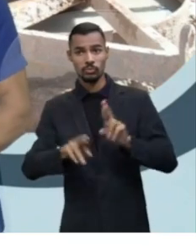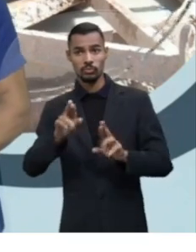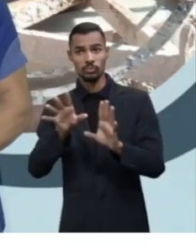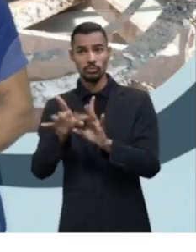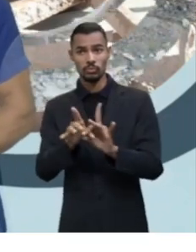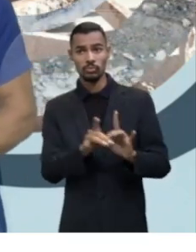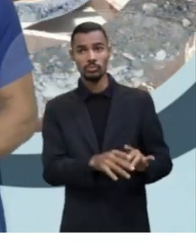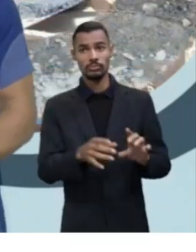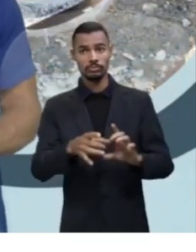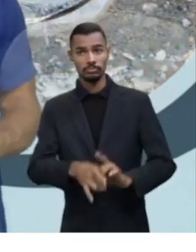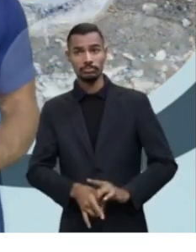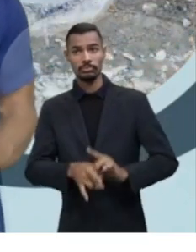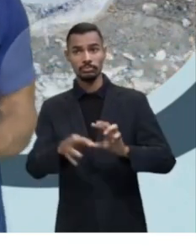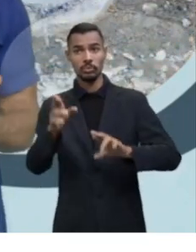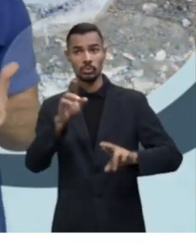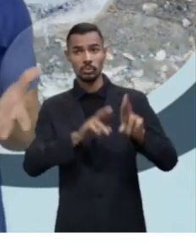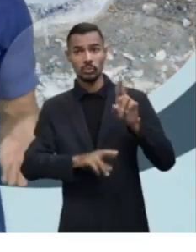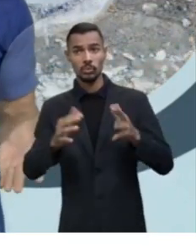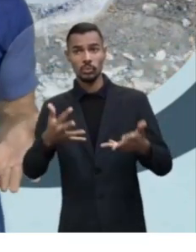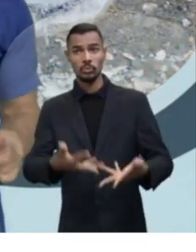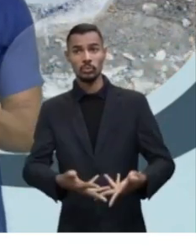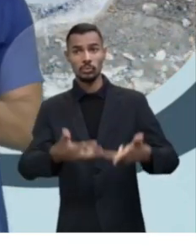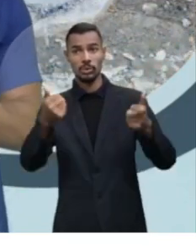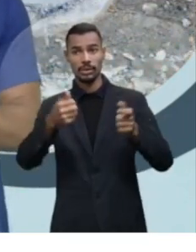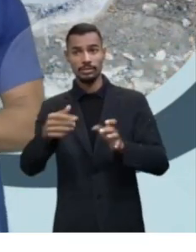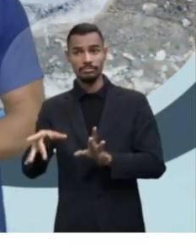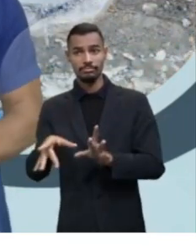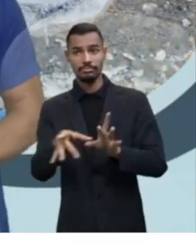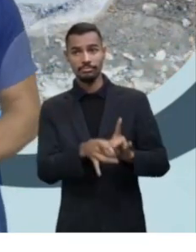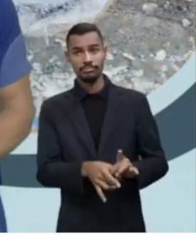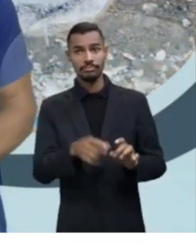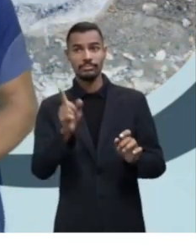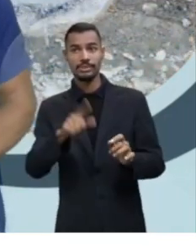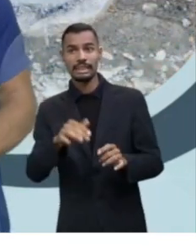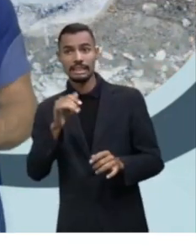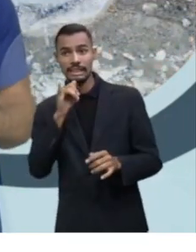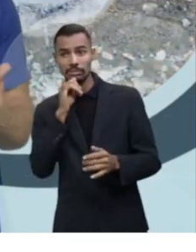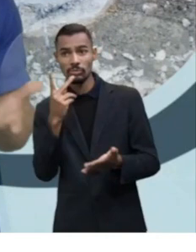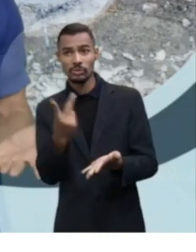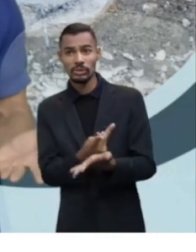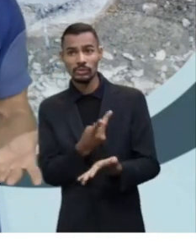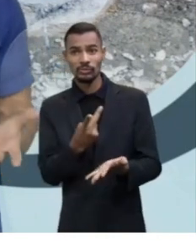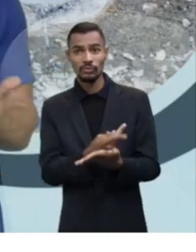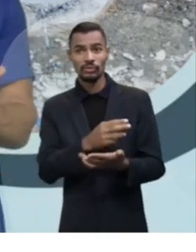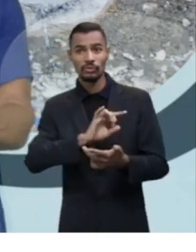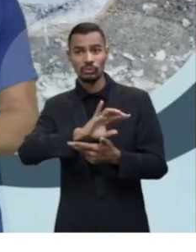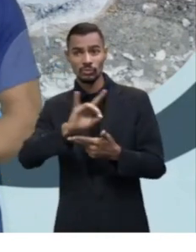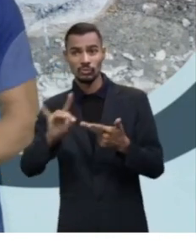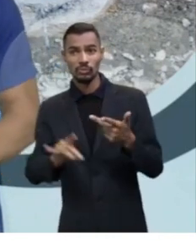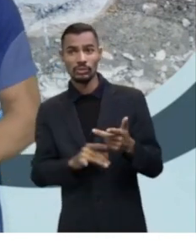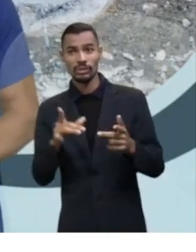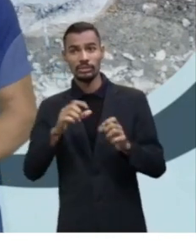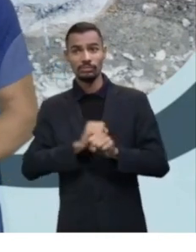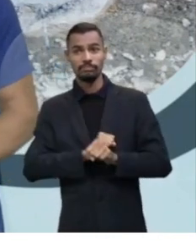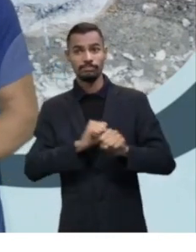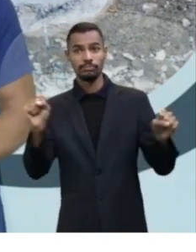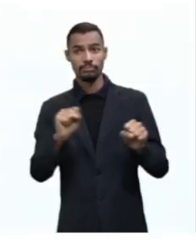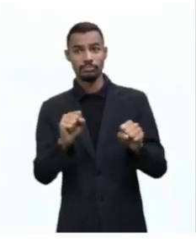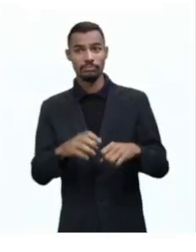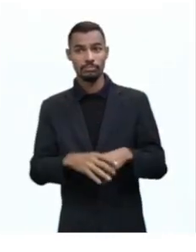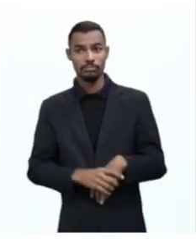loco, permitindo um controle de qualidade da concretagem que indica falhas, fissuras, estrangulamentos ou